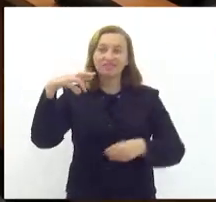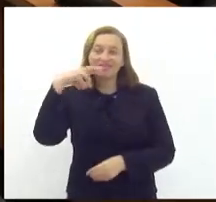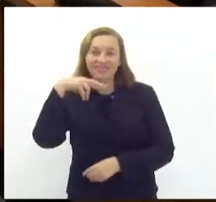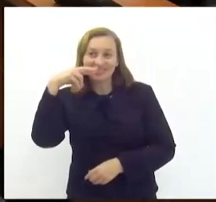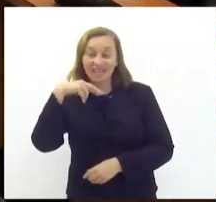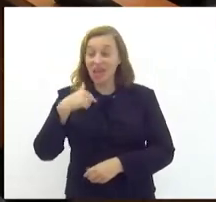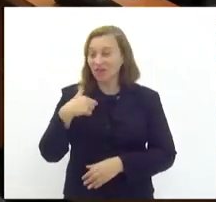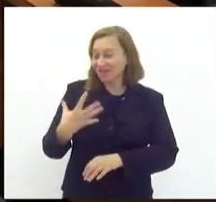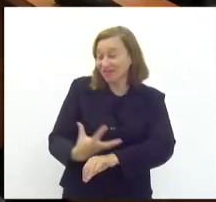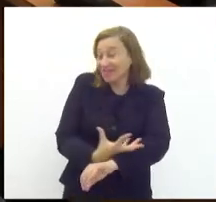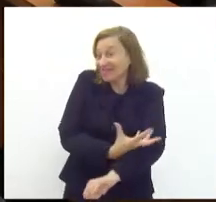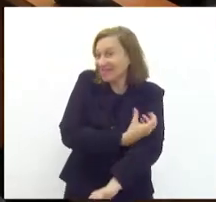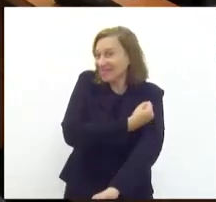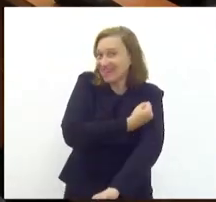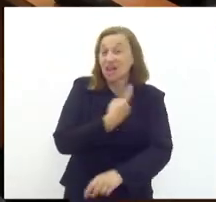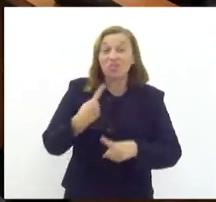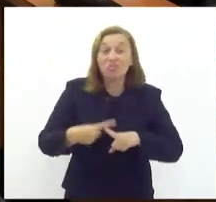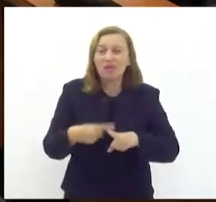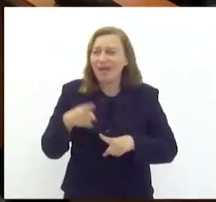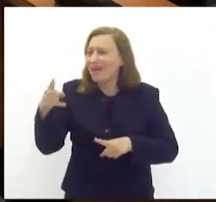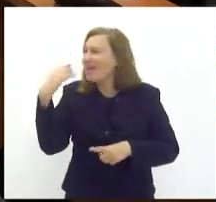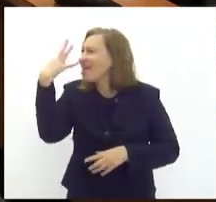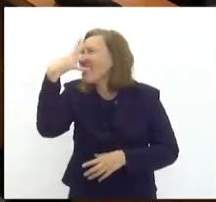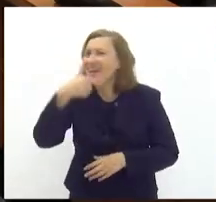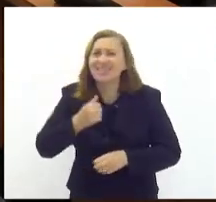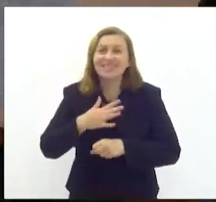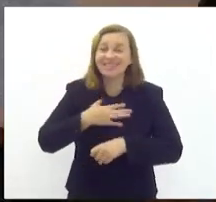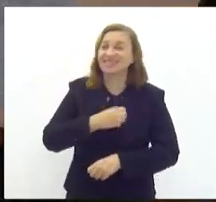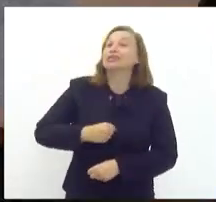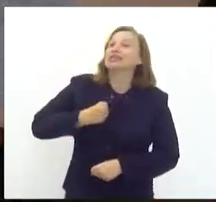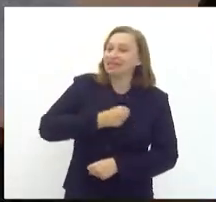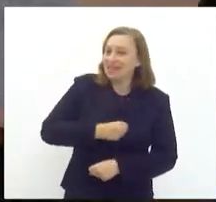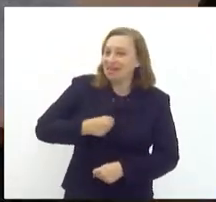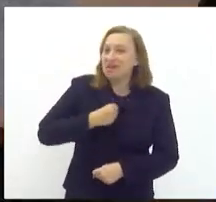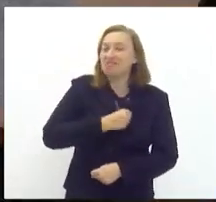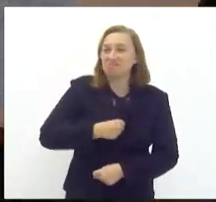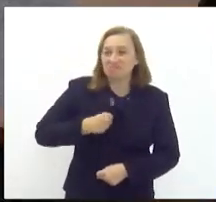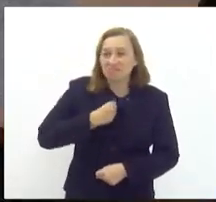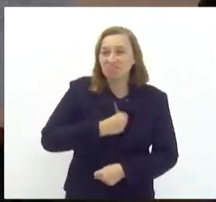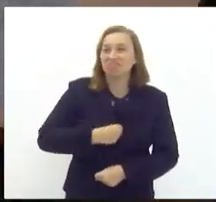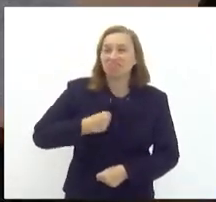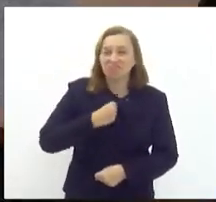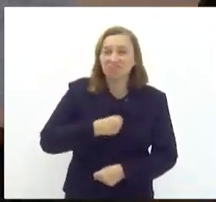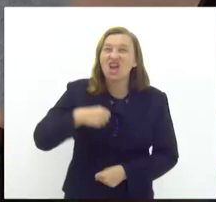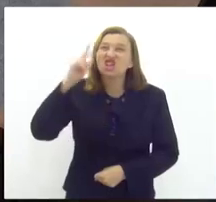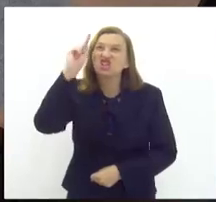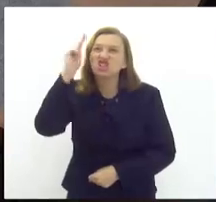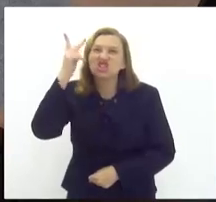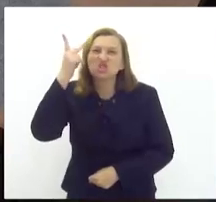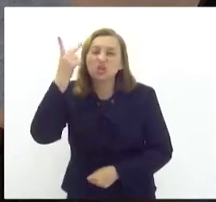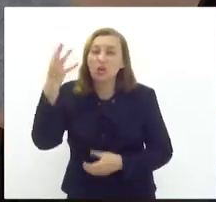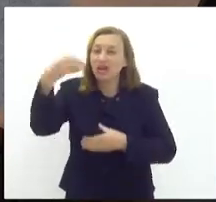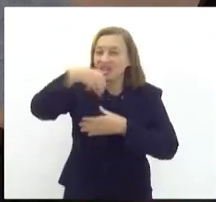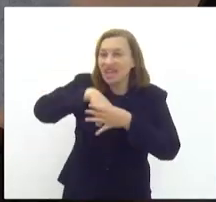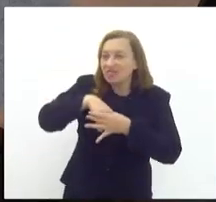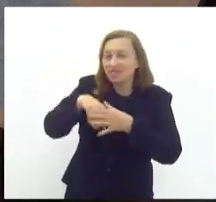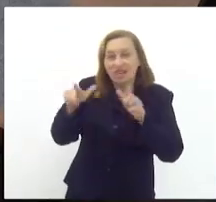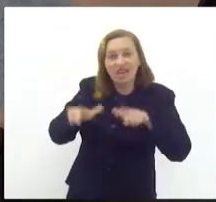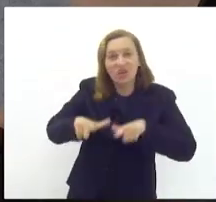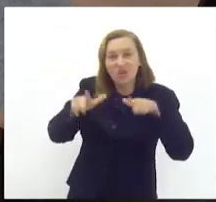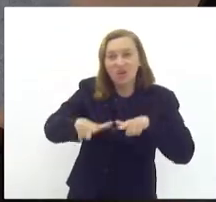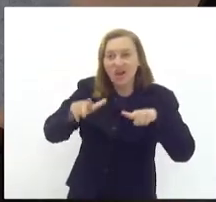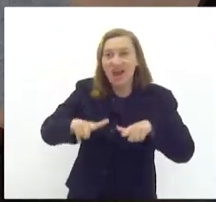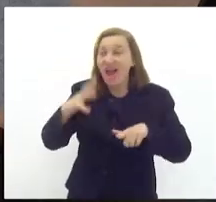eu fiquei emocionado porque aquilo é tão bonito a saudade né aquilo transpira história além da Beleza